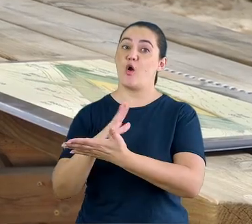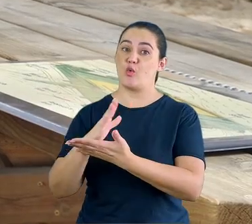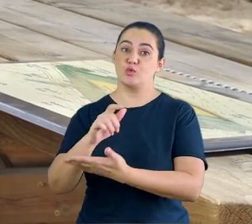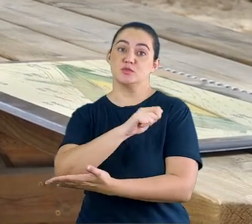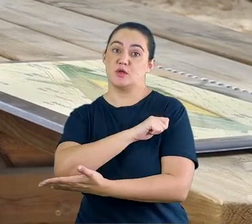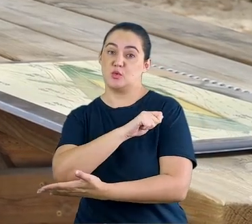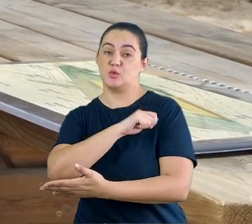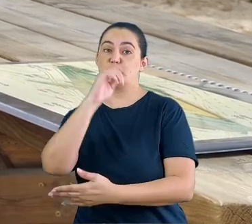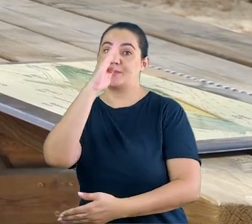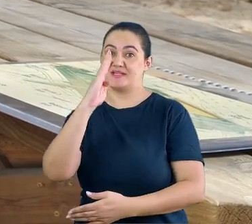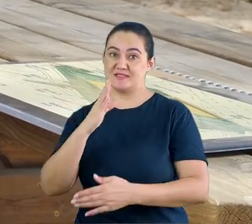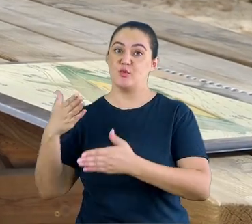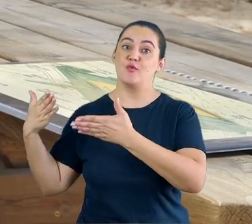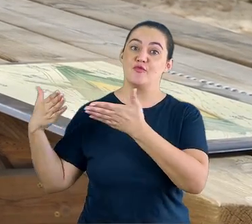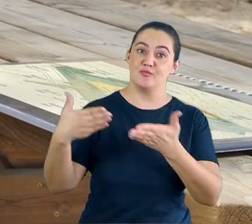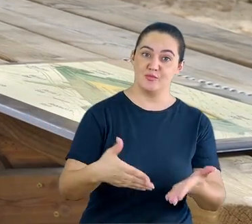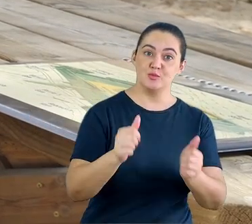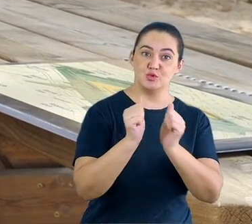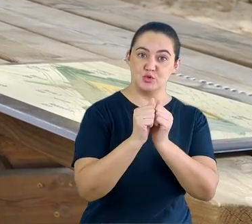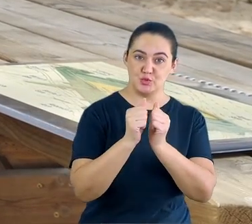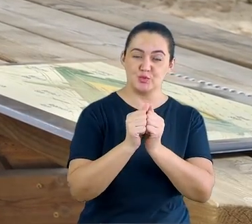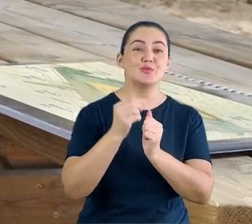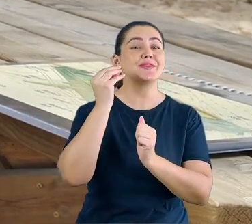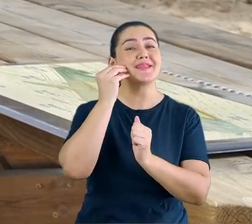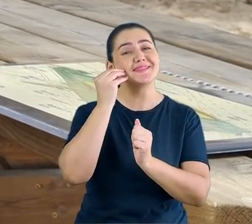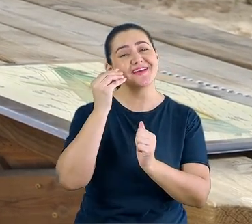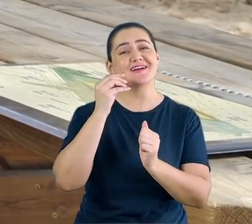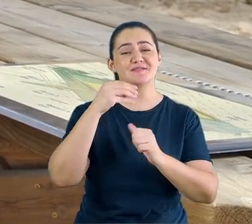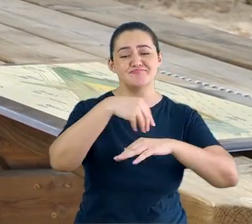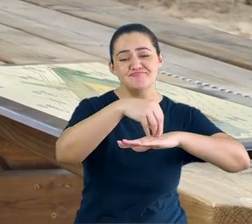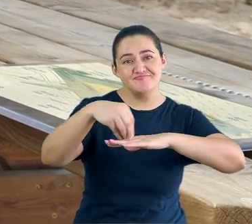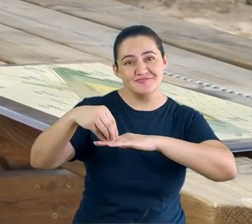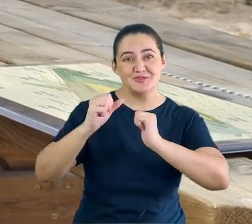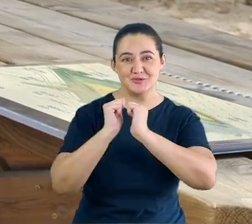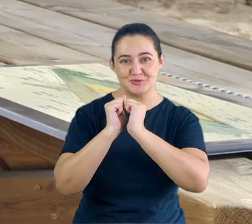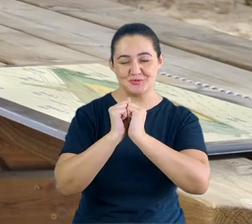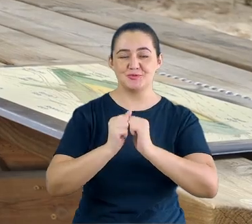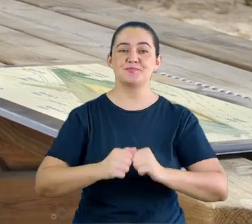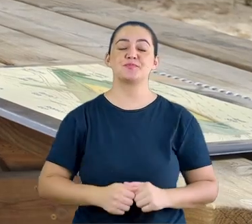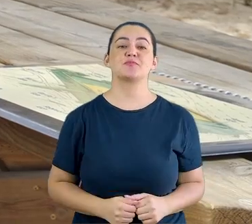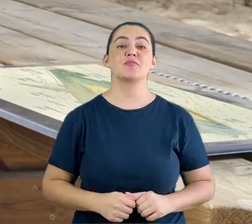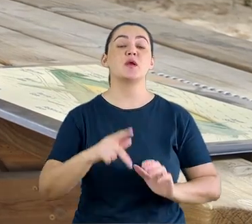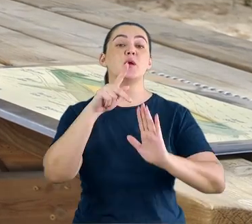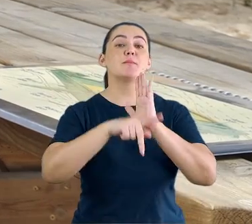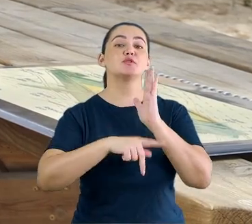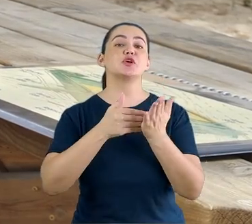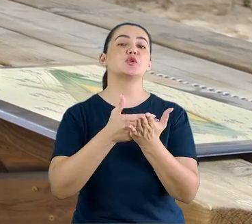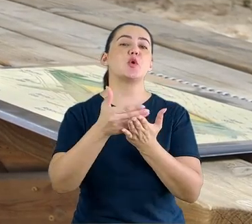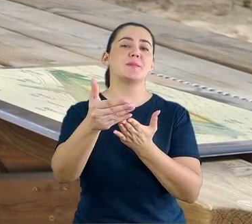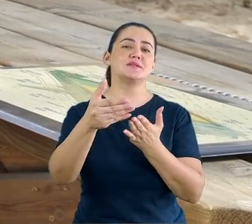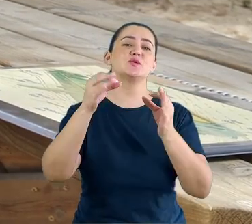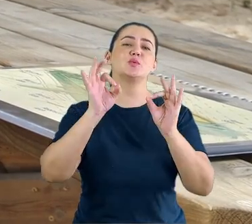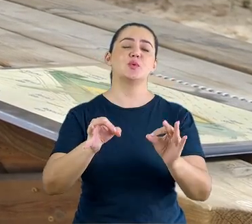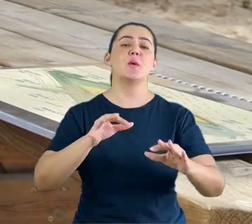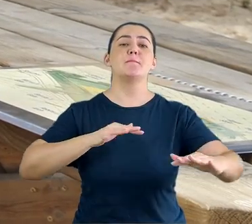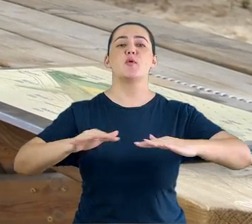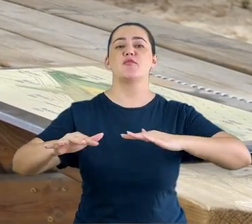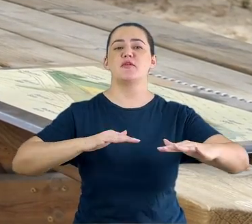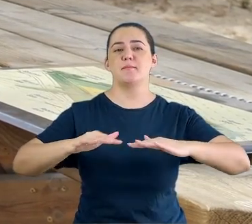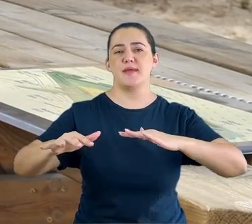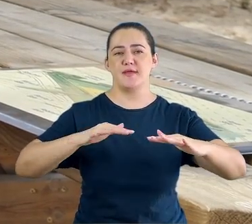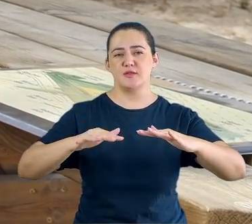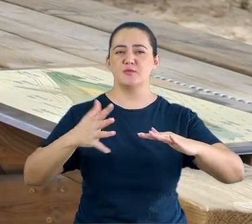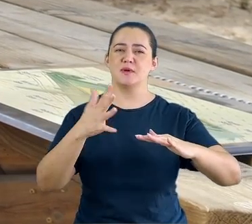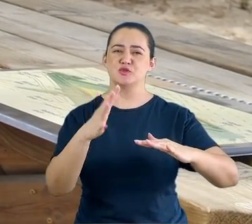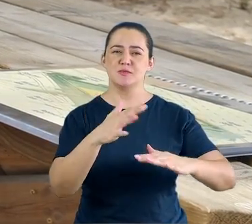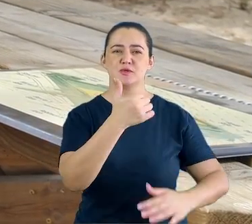tiveram esta experiência e você, quem sabe, algum dia pode vir para cá também. Esse projeto, ele começou, na verdade, a partir de um